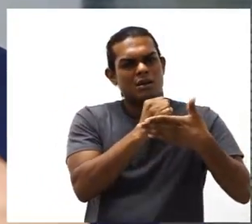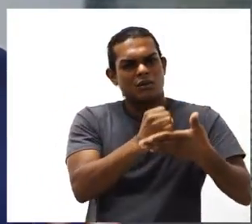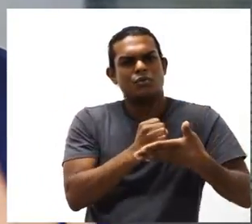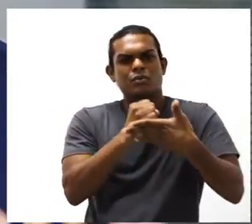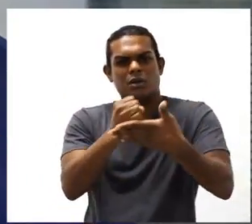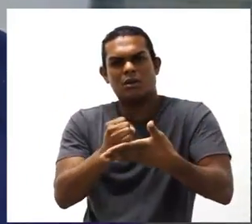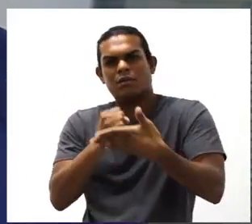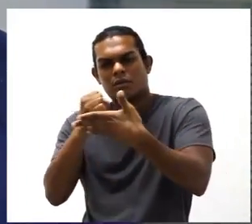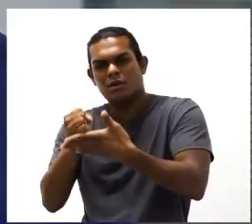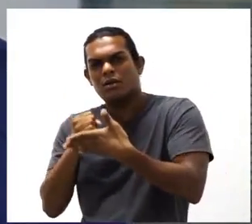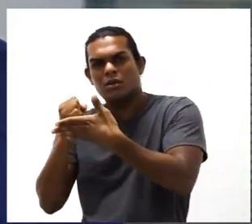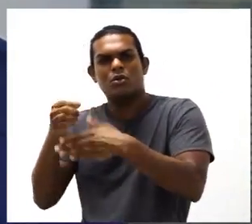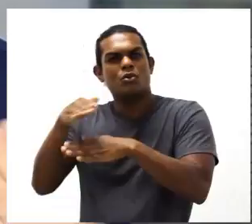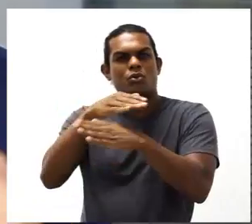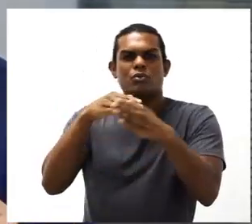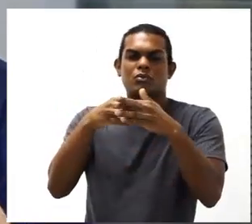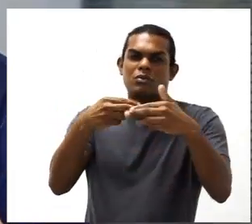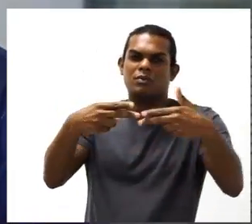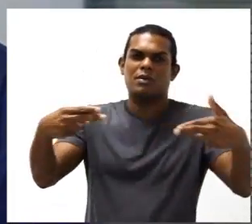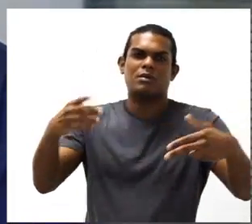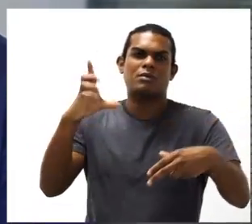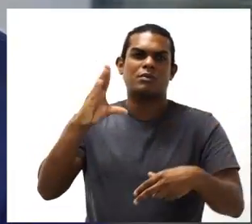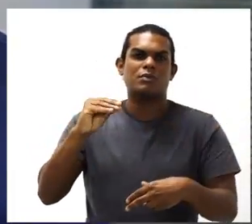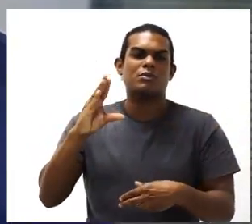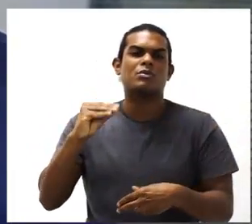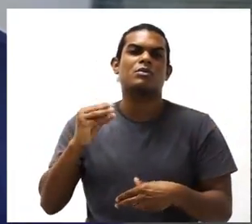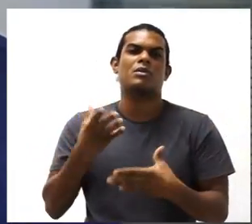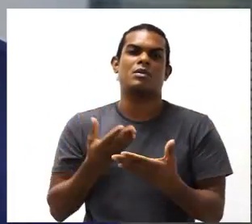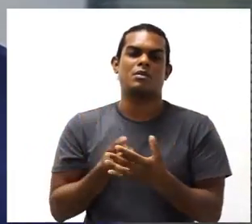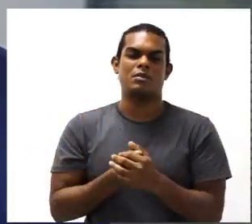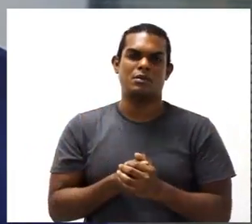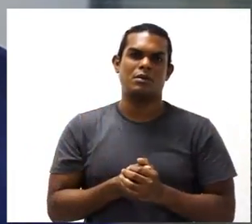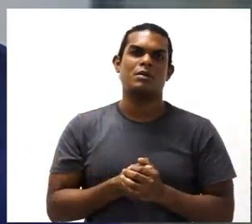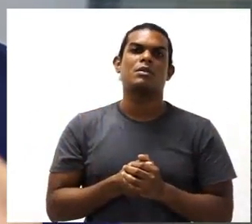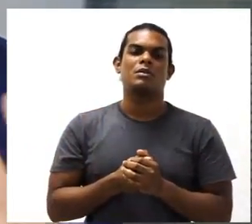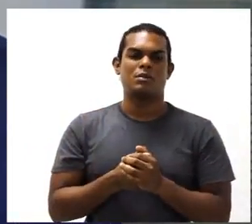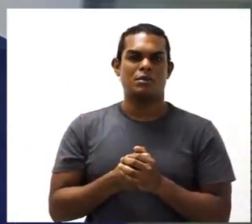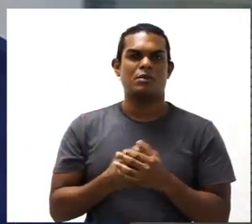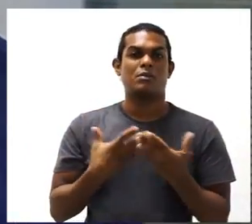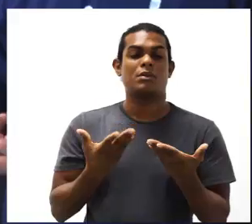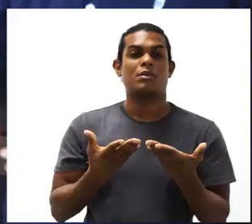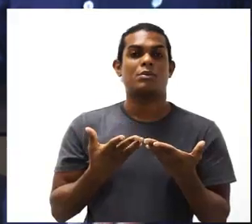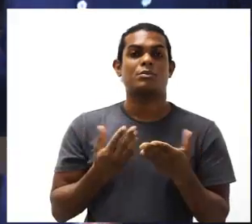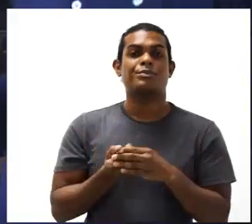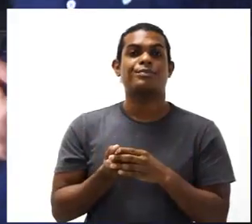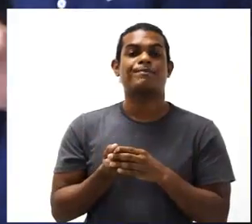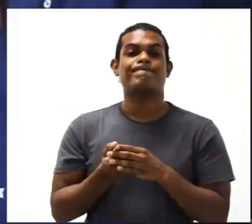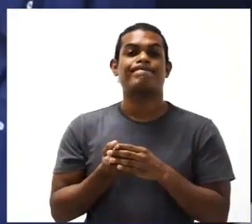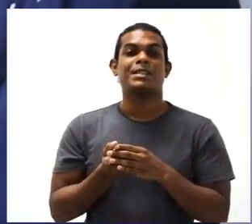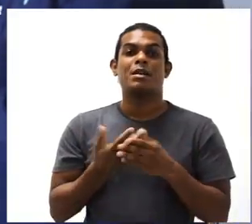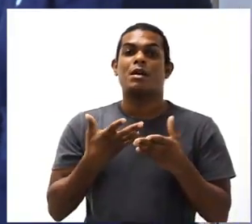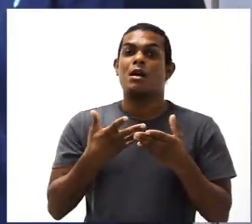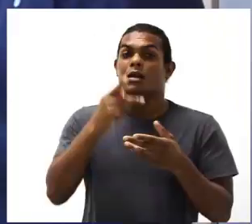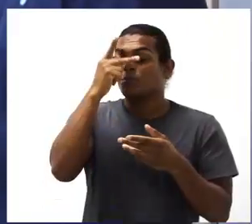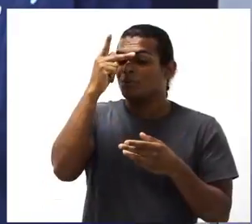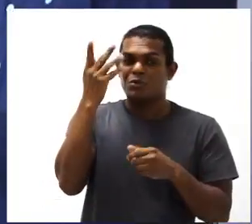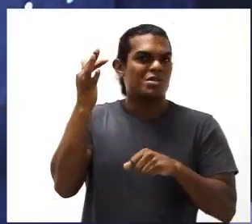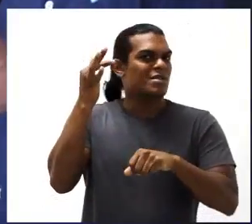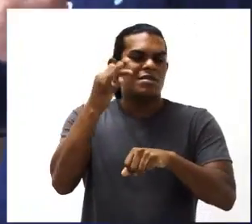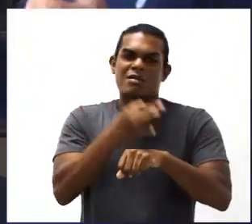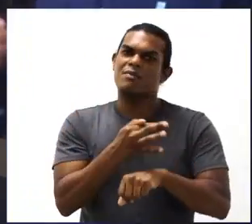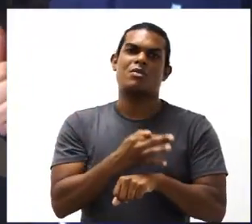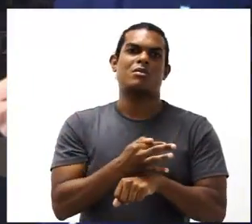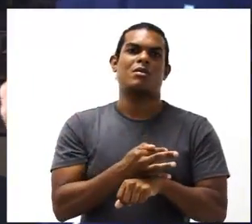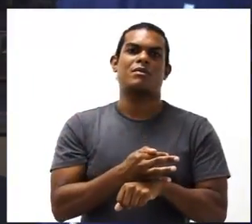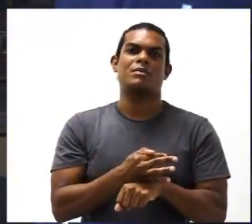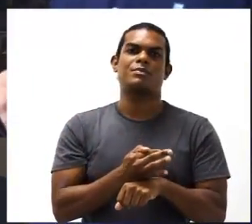que você colaborava. E aí você tinha o quê? Pouca rotatividade, as pessoas gostavam de trabalhar, gostavam de inovar, que é um